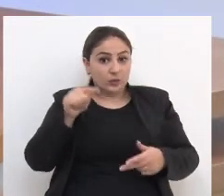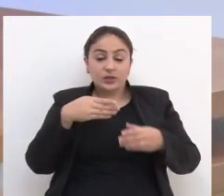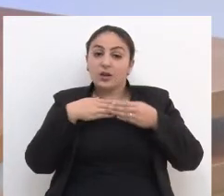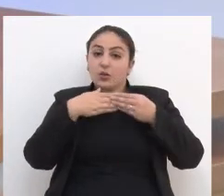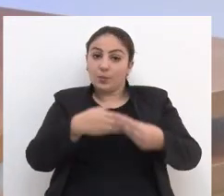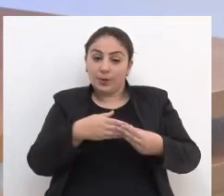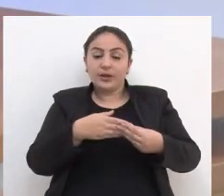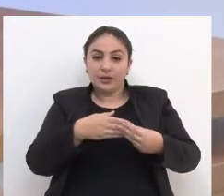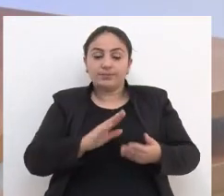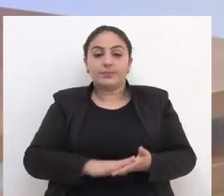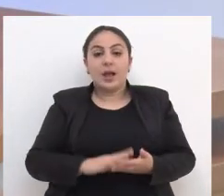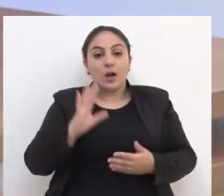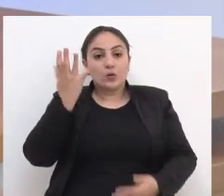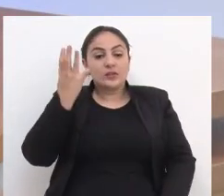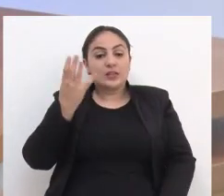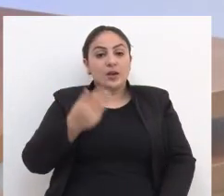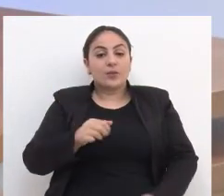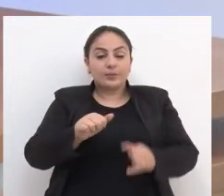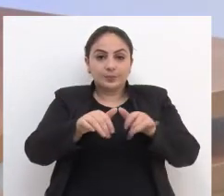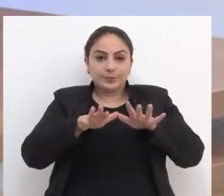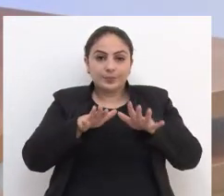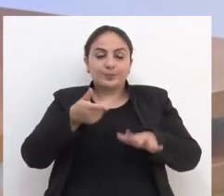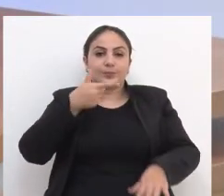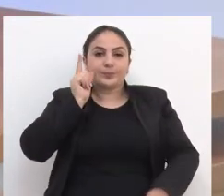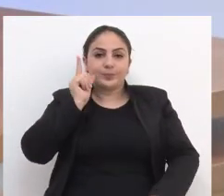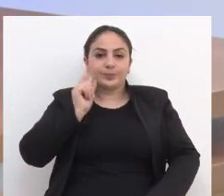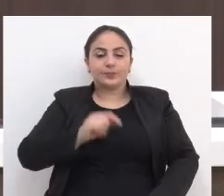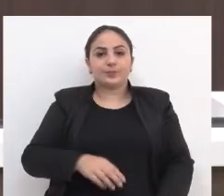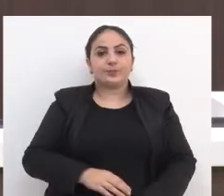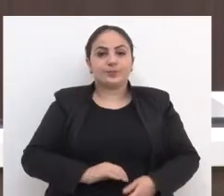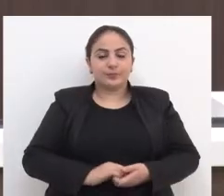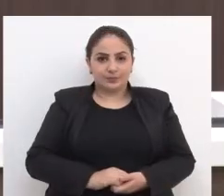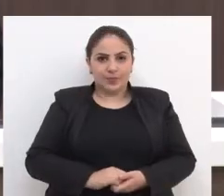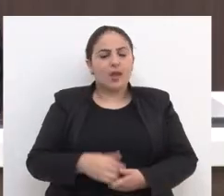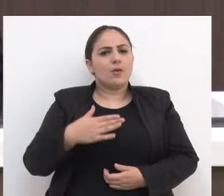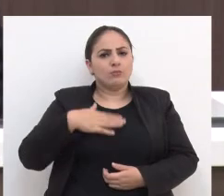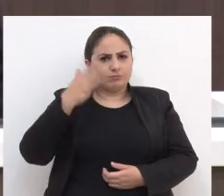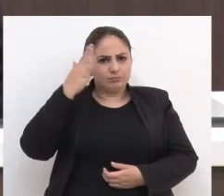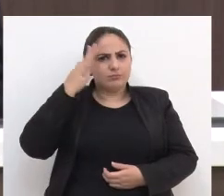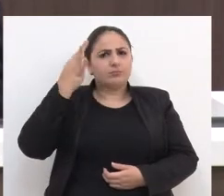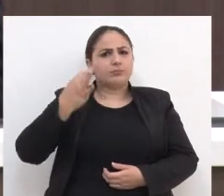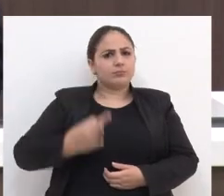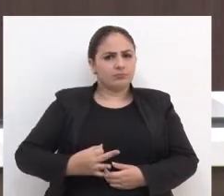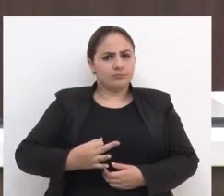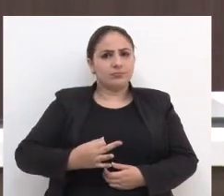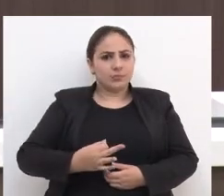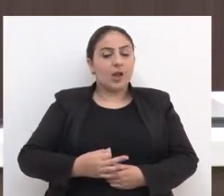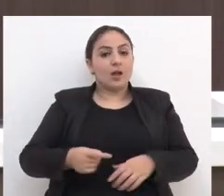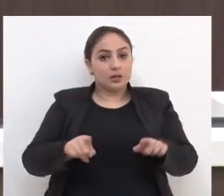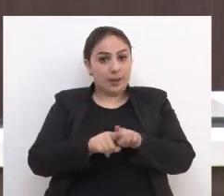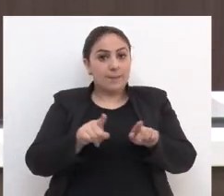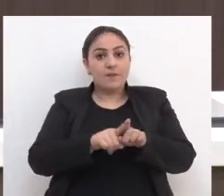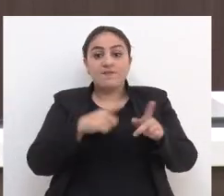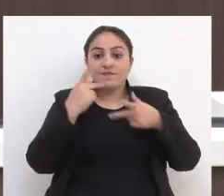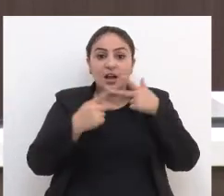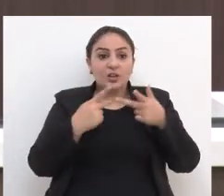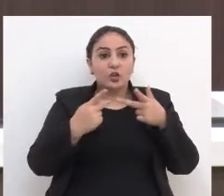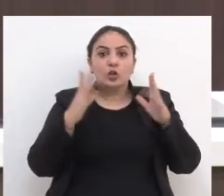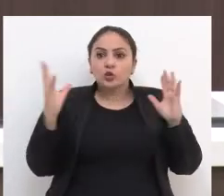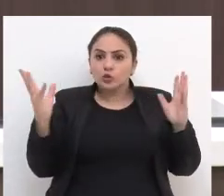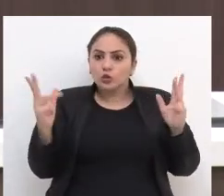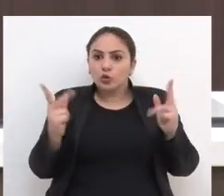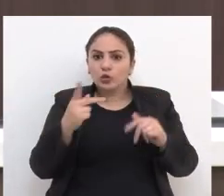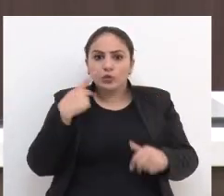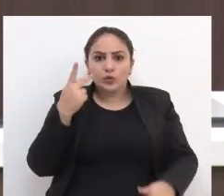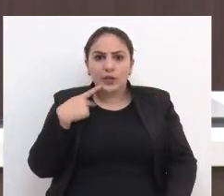vai acompanhar aconteceu na sessão plenária de ontem. Tenho a certeza, e também me dirijo aos vereadores de oposição